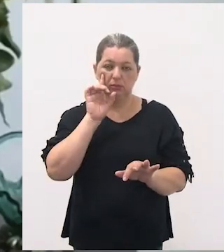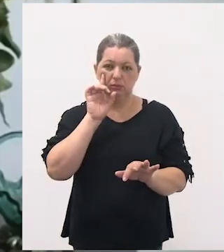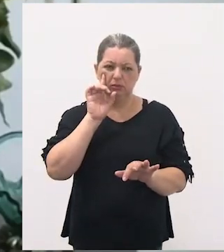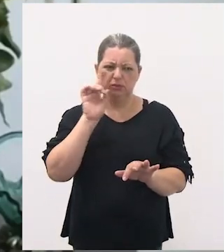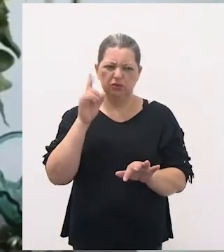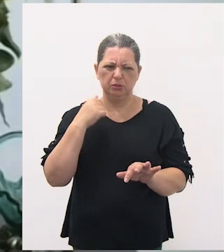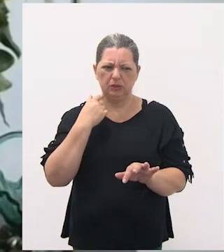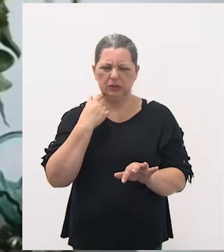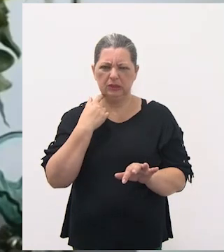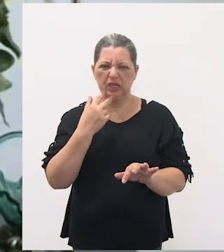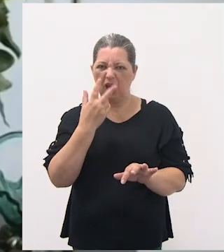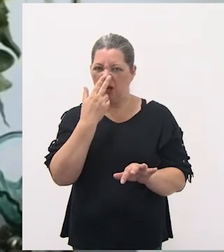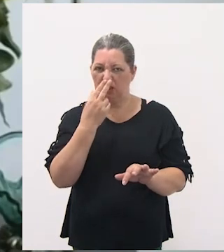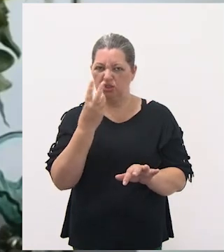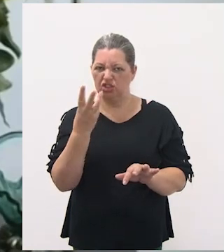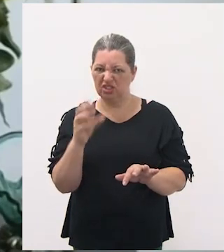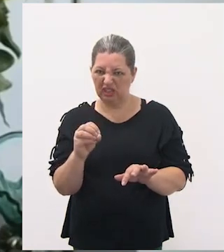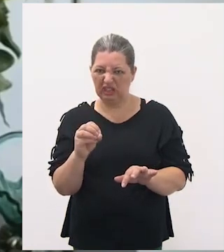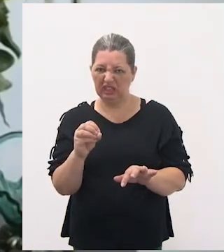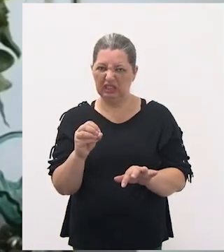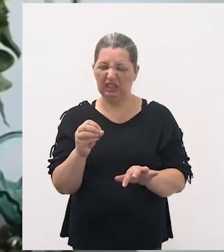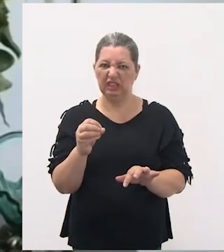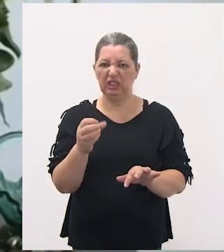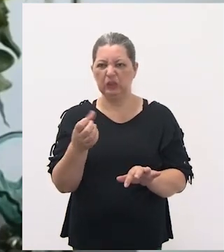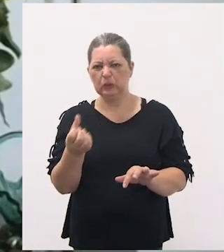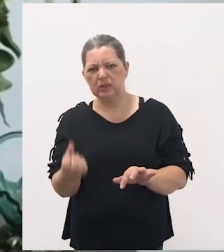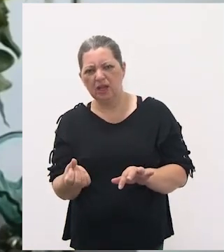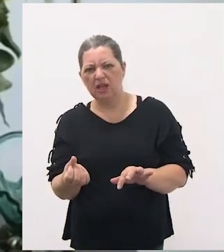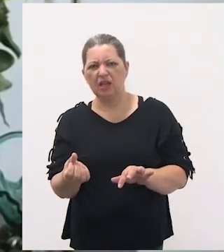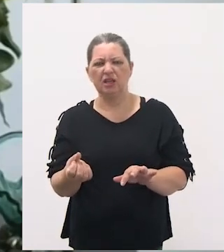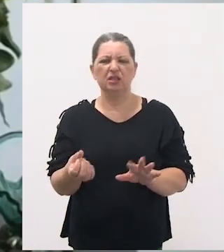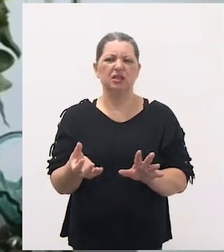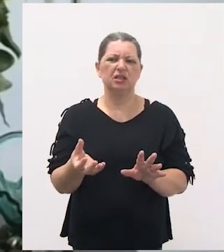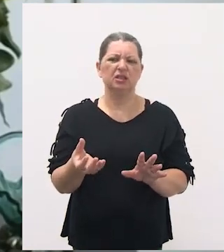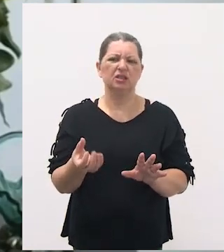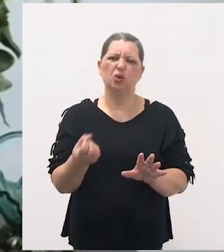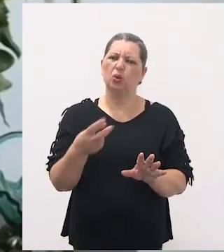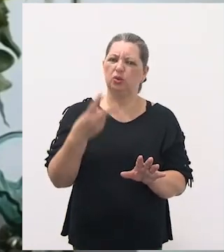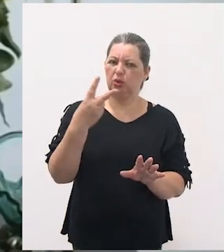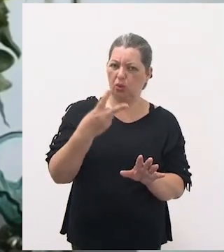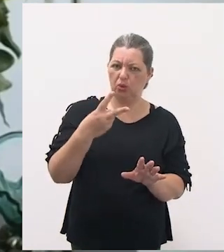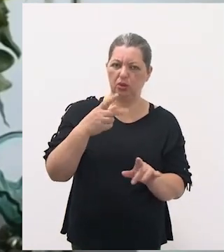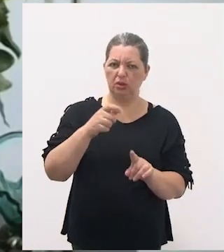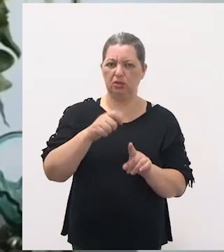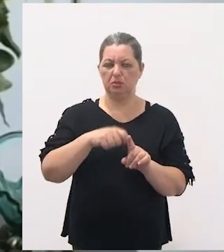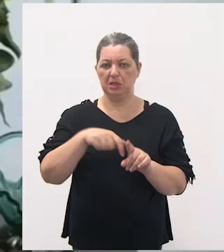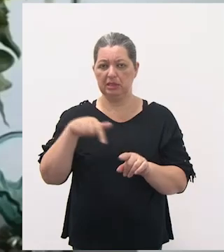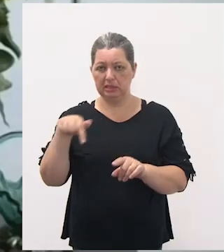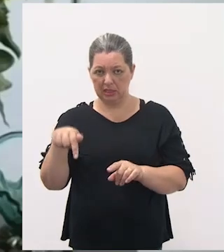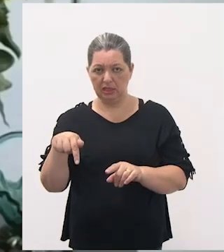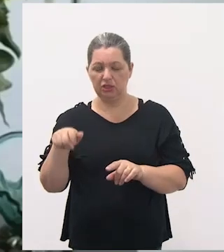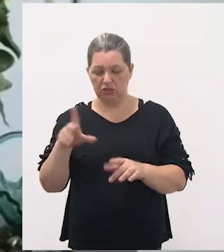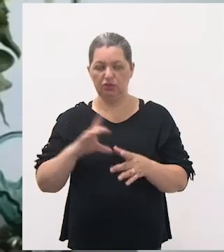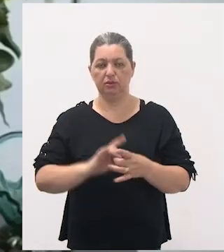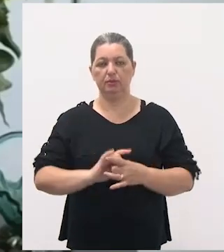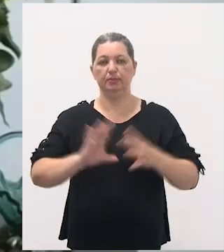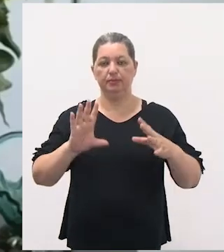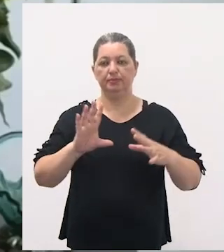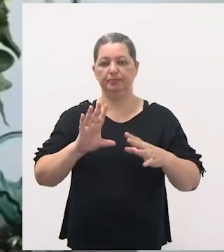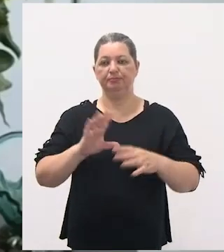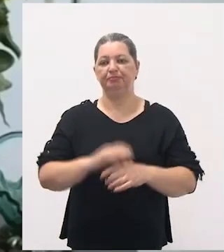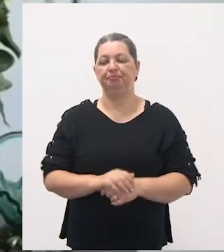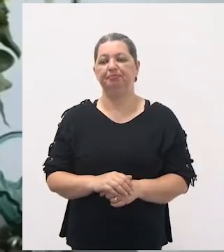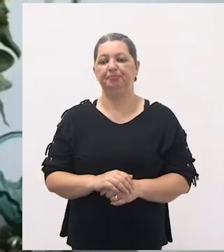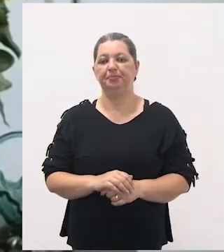para vocês, acho que foi dia 30 do 6 ou 2 do 7, que está lá à disposição para